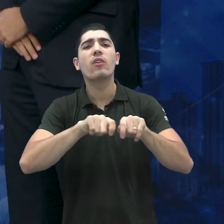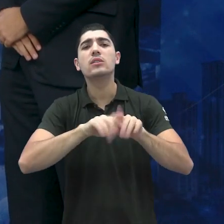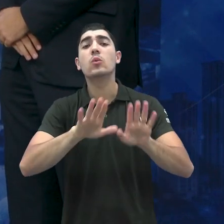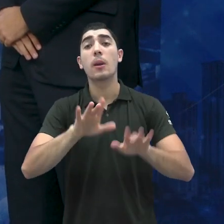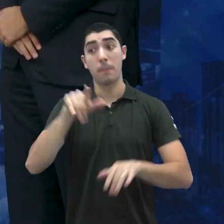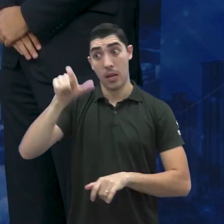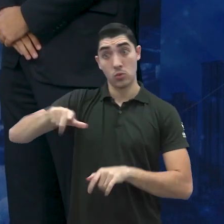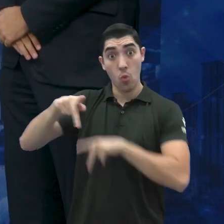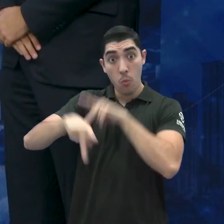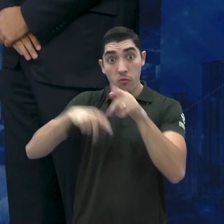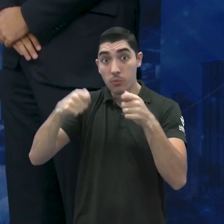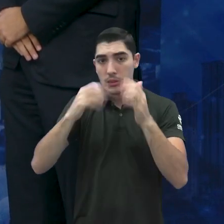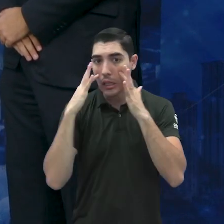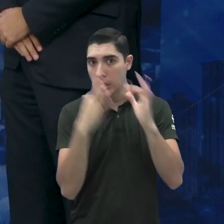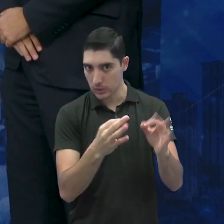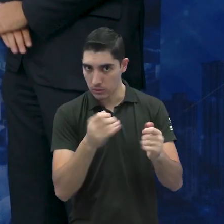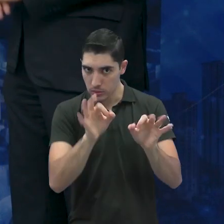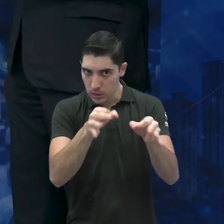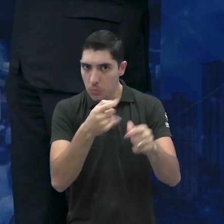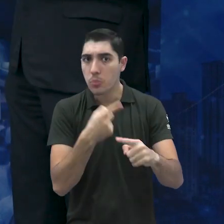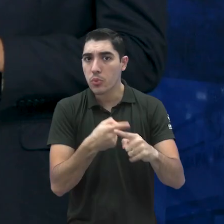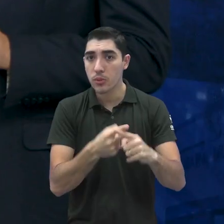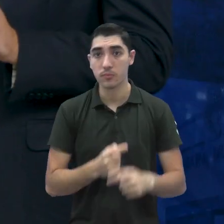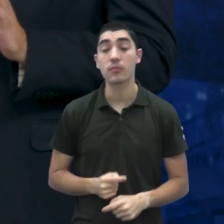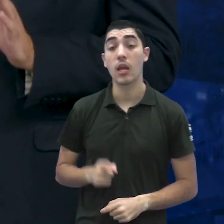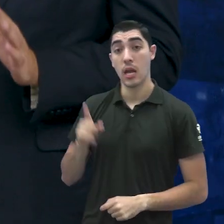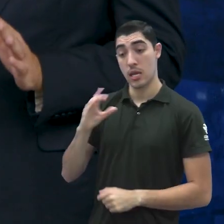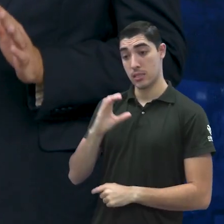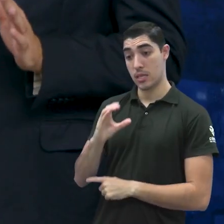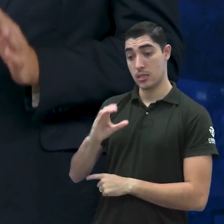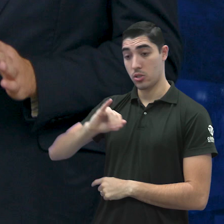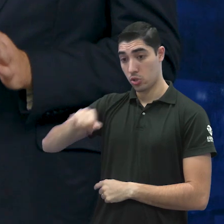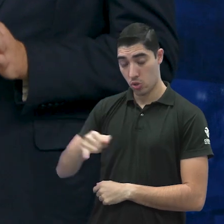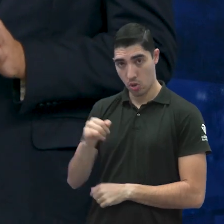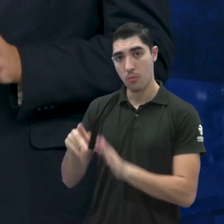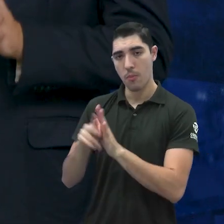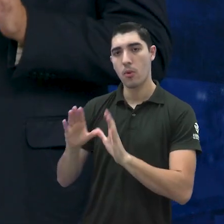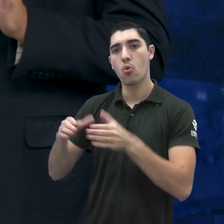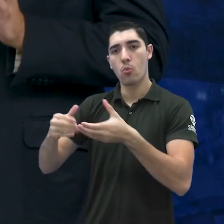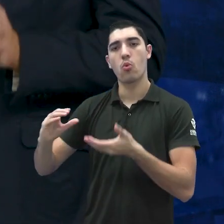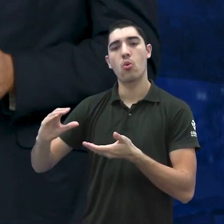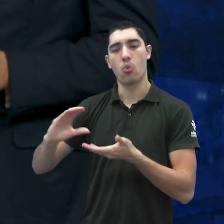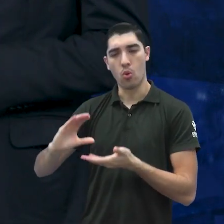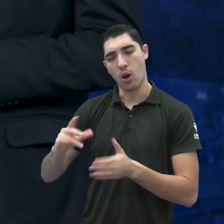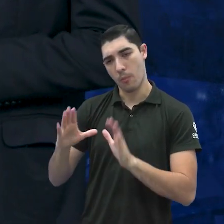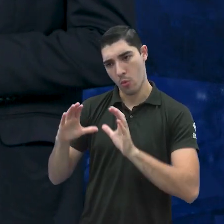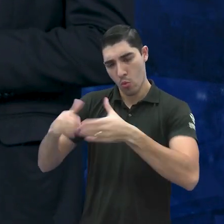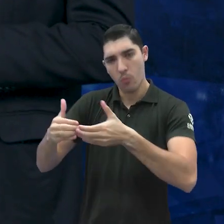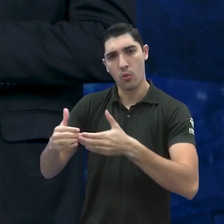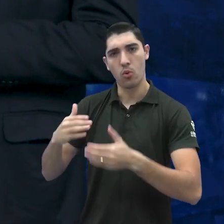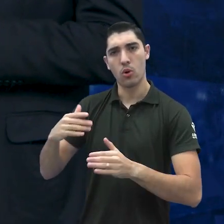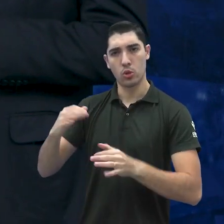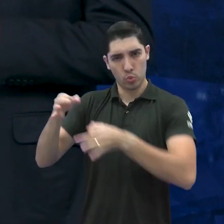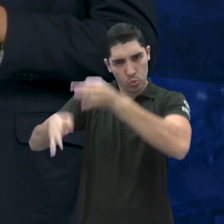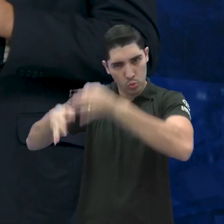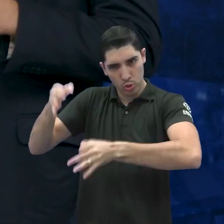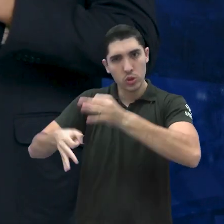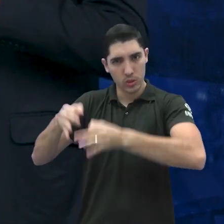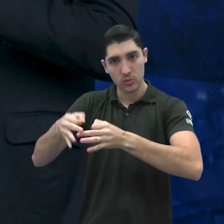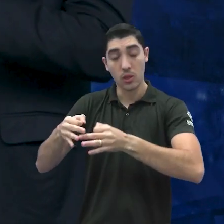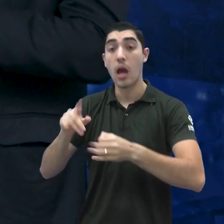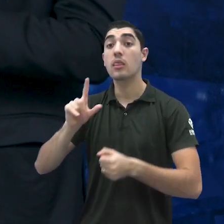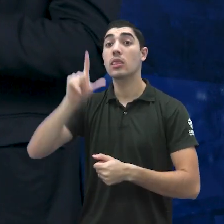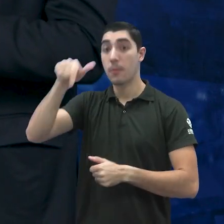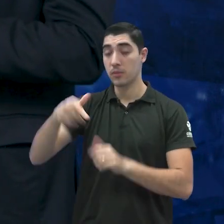é importante a população se atentar a esse debate? No primeiro momento, ela foi analisada na CCJ do Senado, na Comissão de Constituição e Justiça, então ela